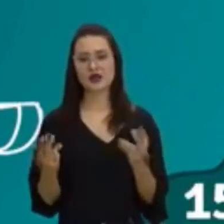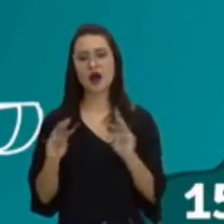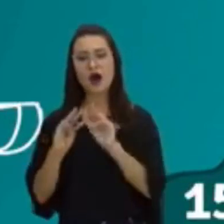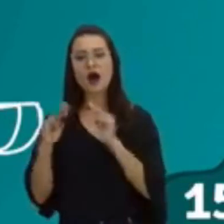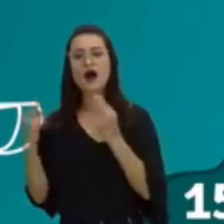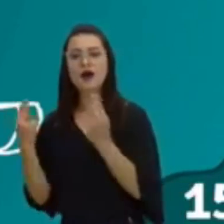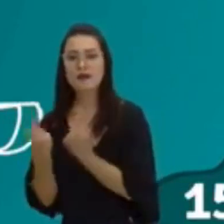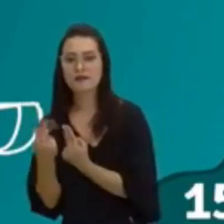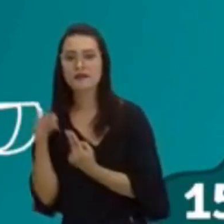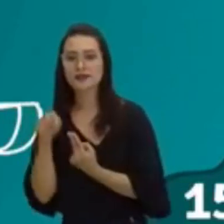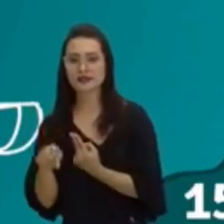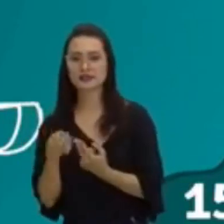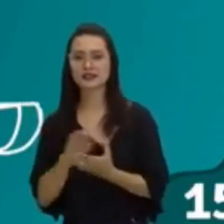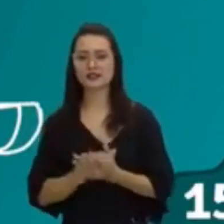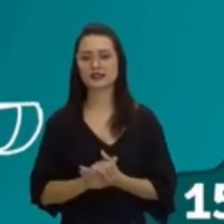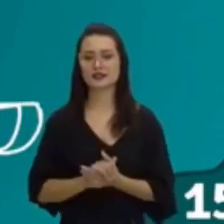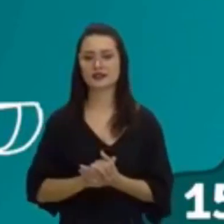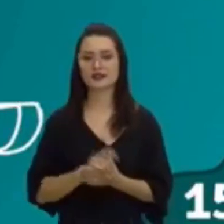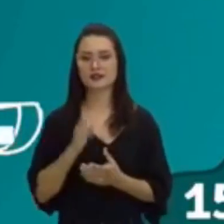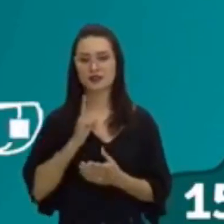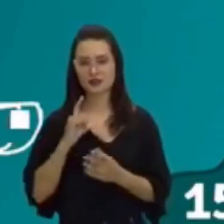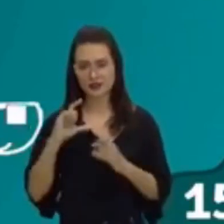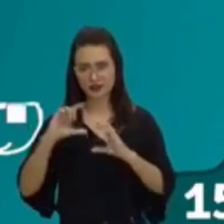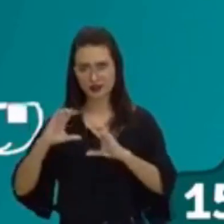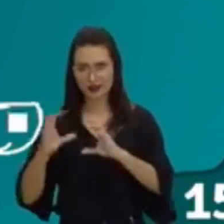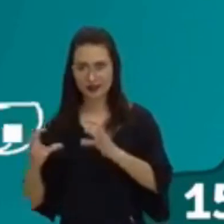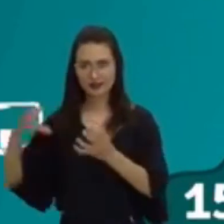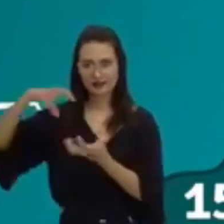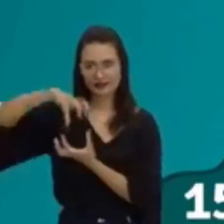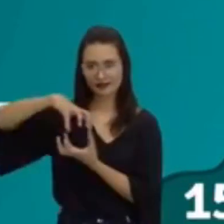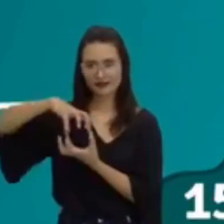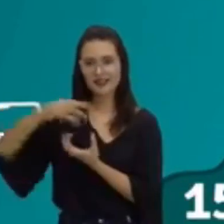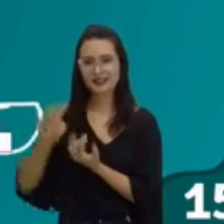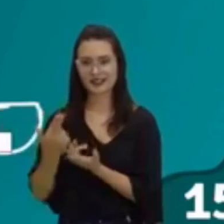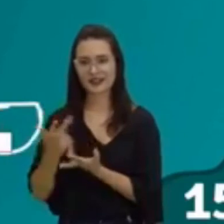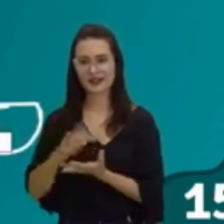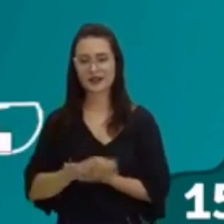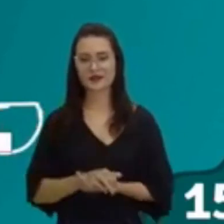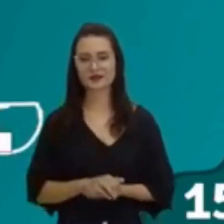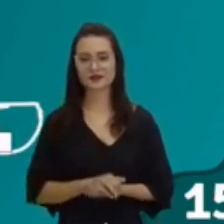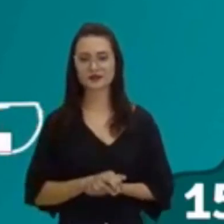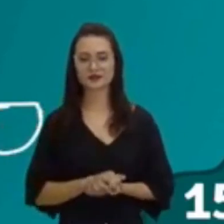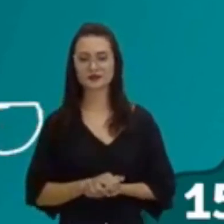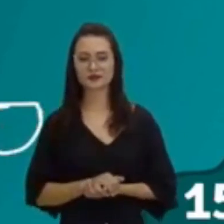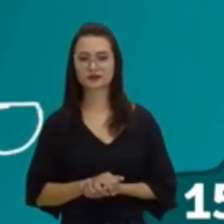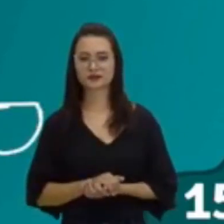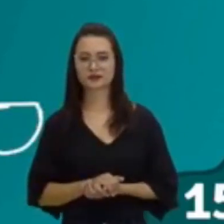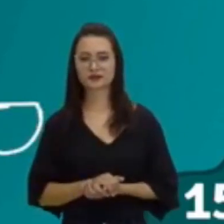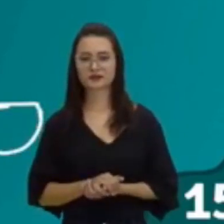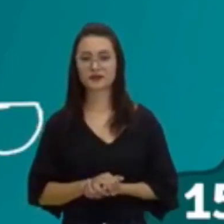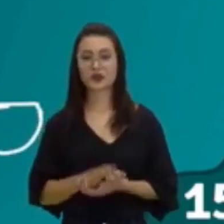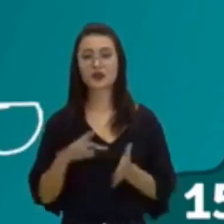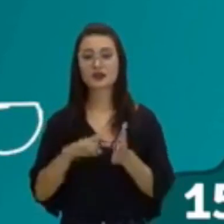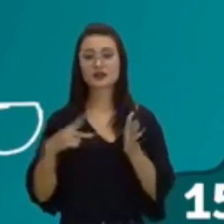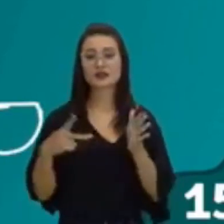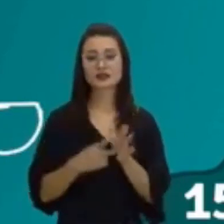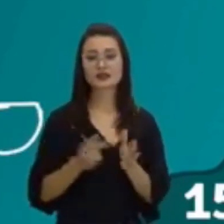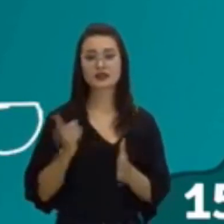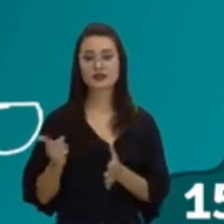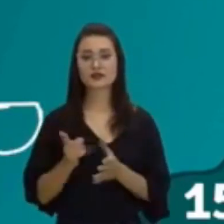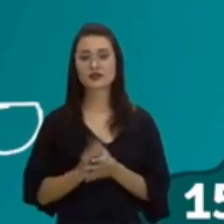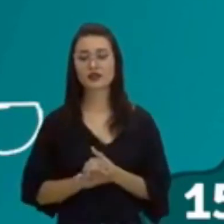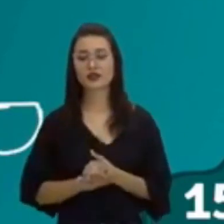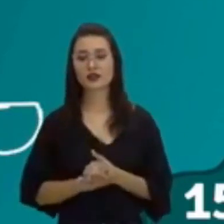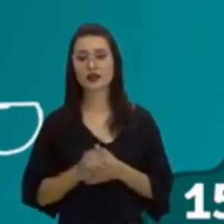Claro que duas metades dessa formam um inteiro, né, pessoal? Beleza? Não te esquece disso. Que quer dizer o quê? O